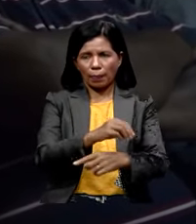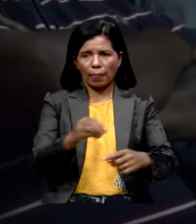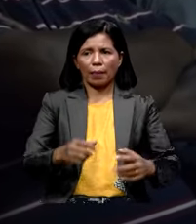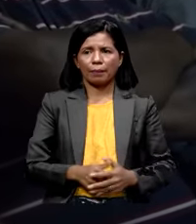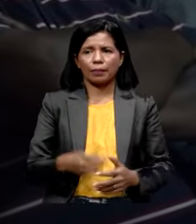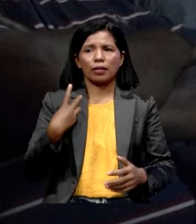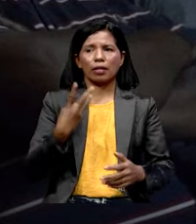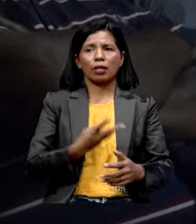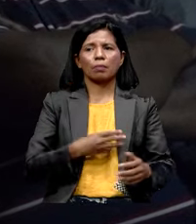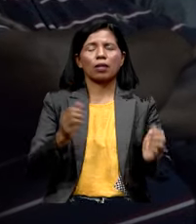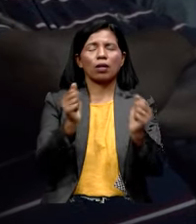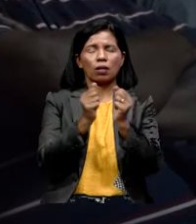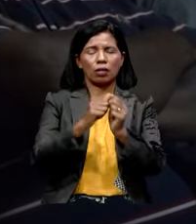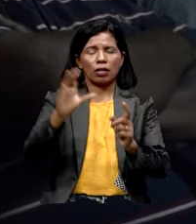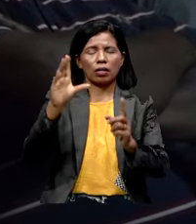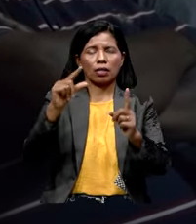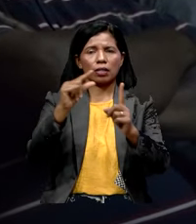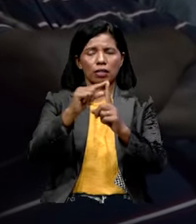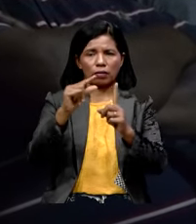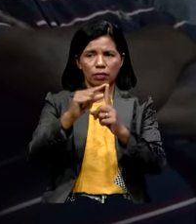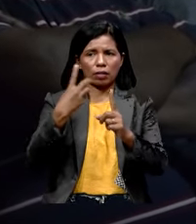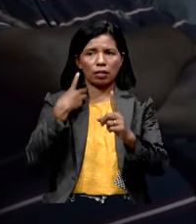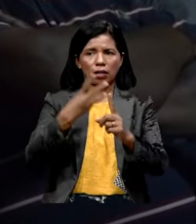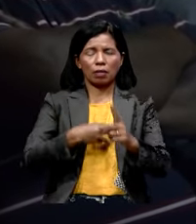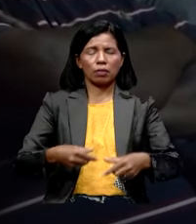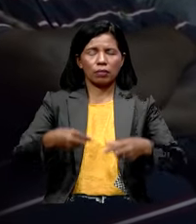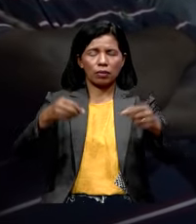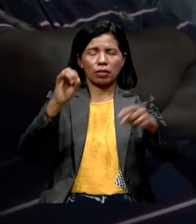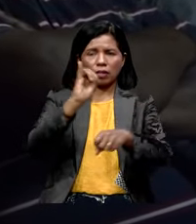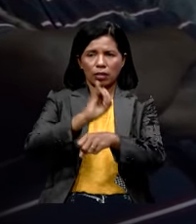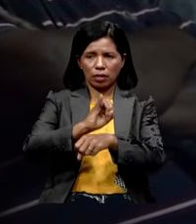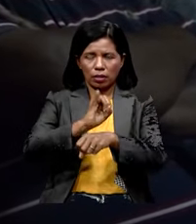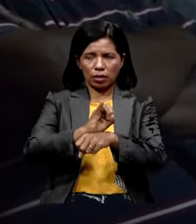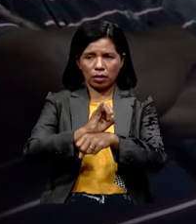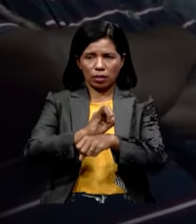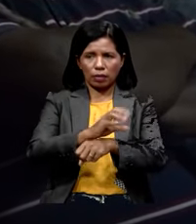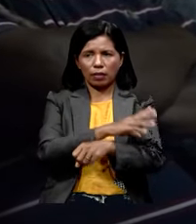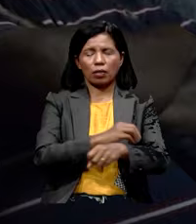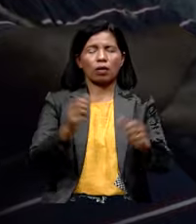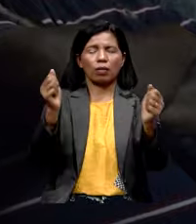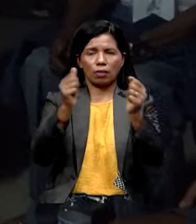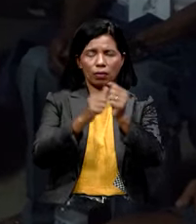a mi holia fuane, a mi hatama teona hija diocese, pa su eminencia ho